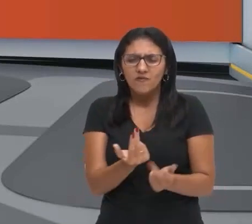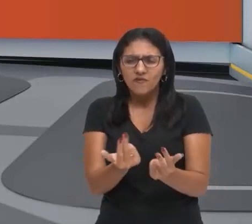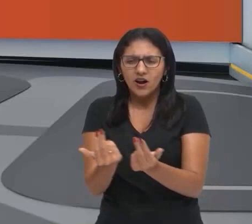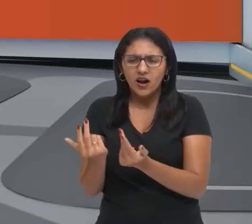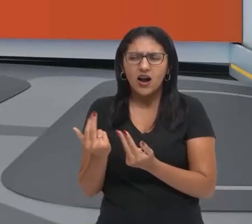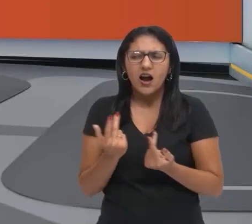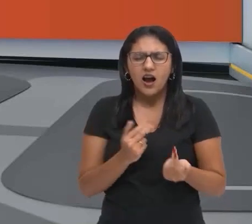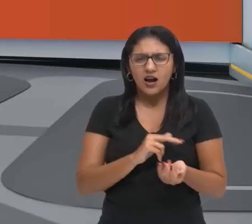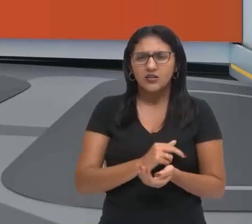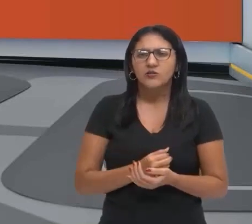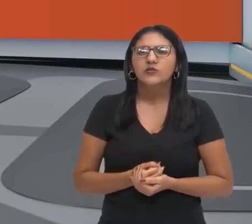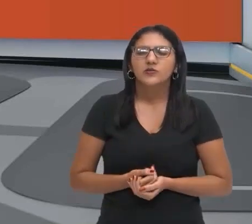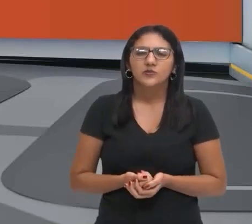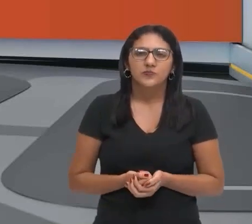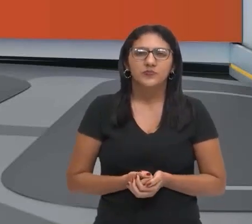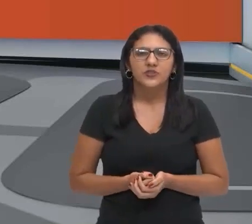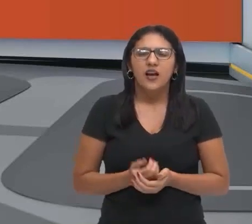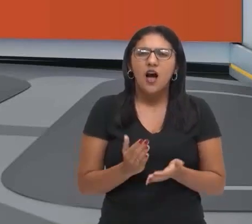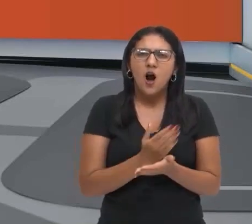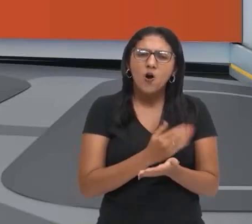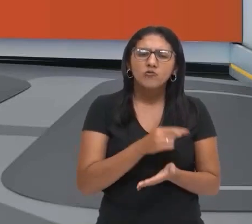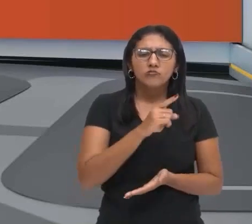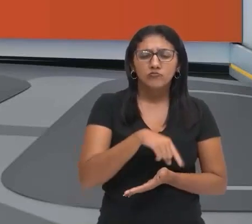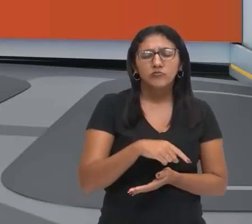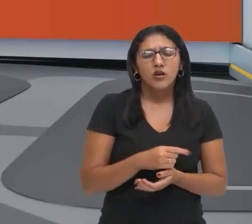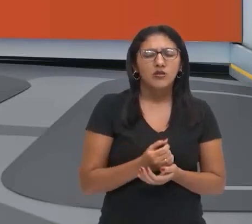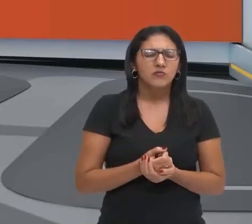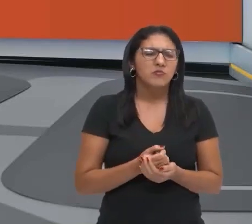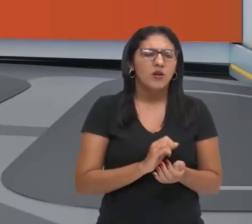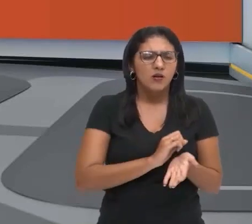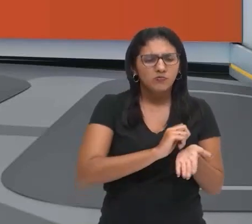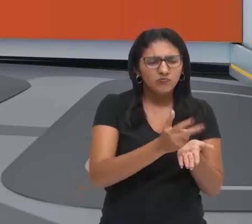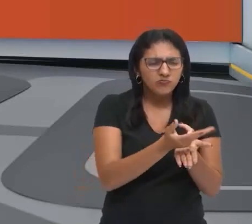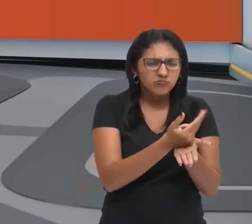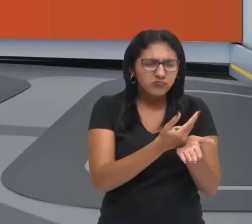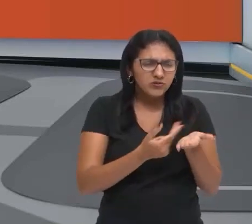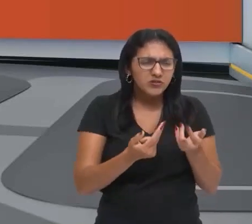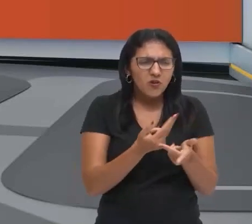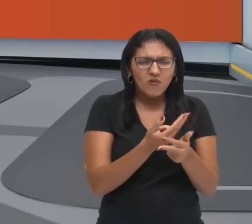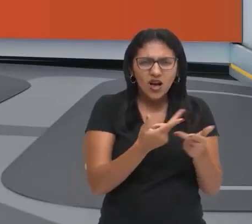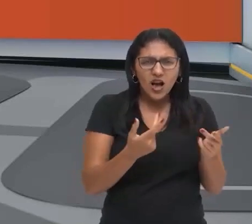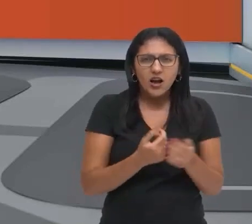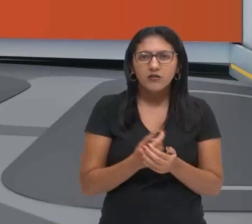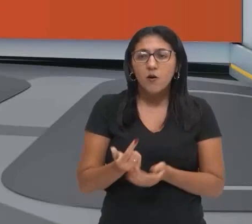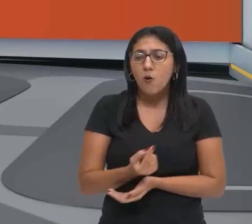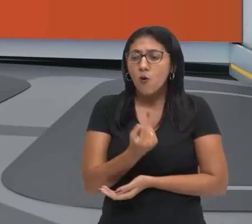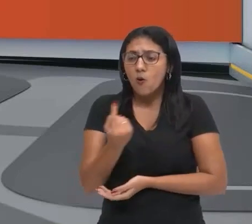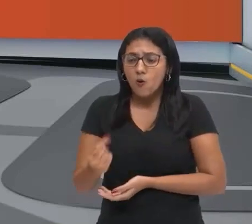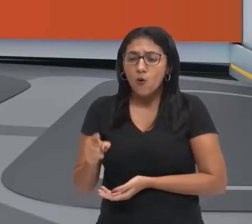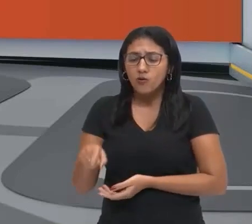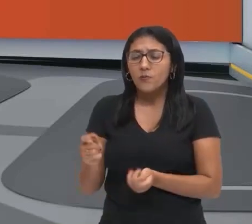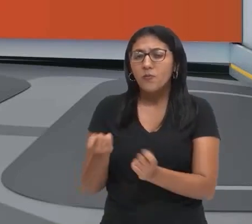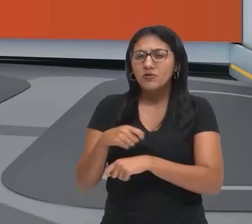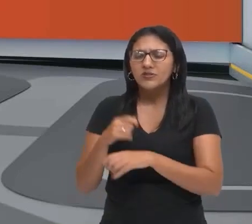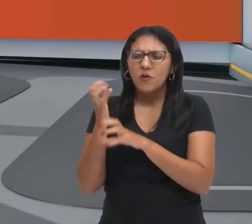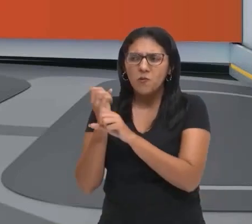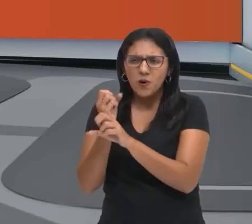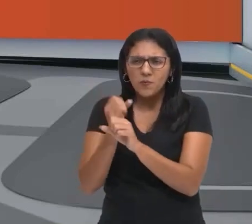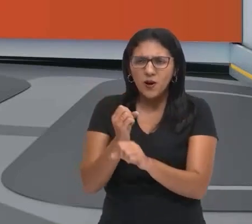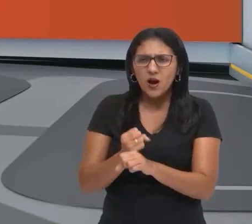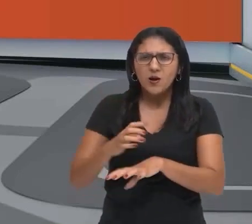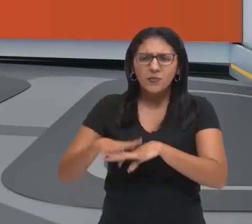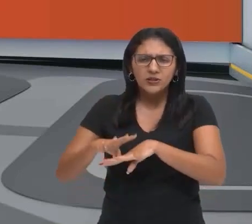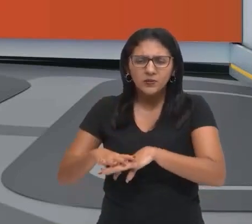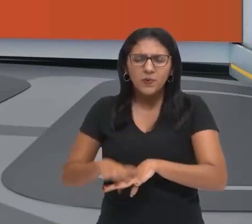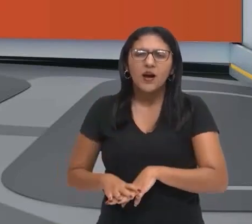aluno ele tem mais habilidade no desenho, outro já tem mais habilidade em cálculos, outro não tem